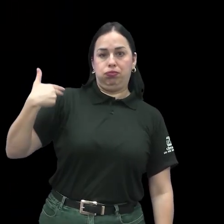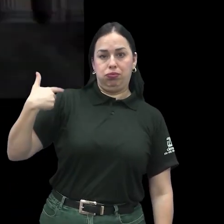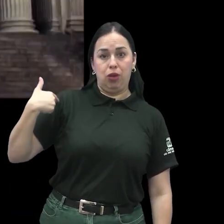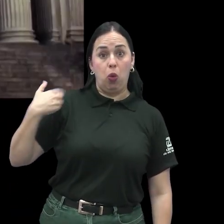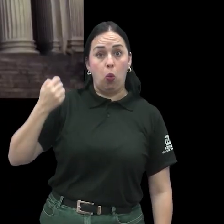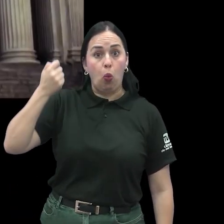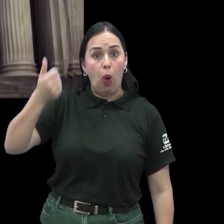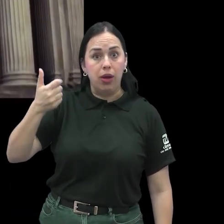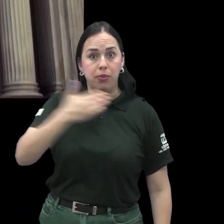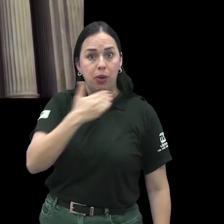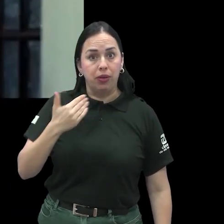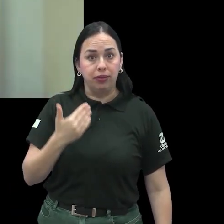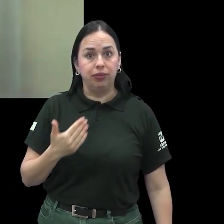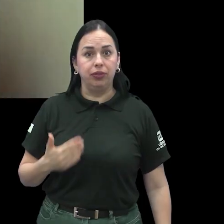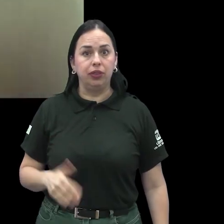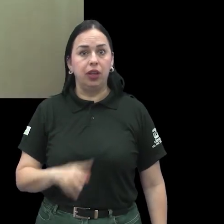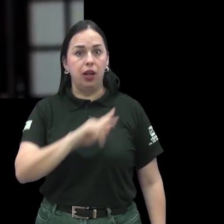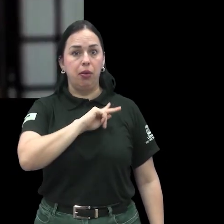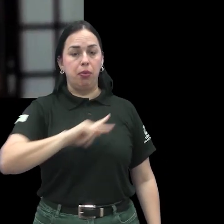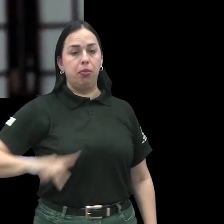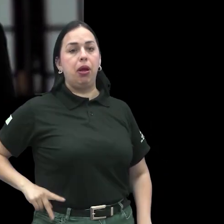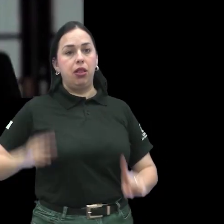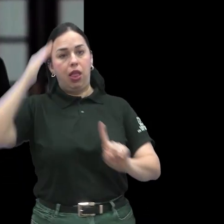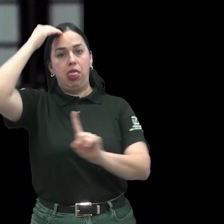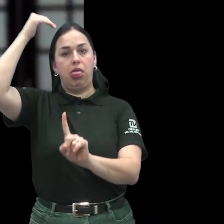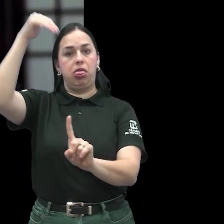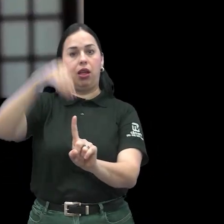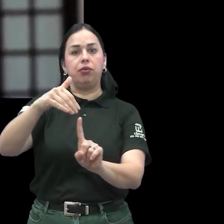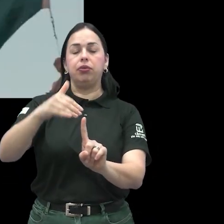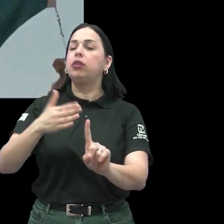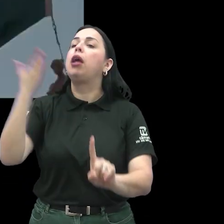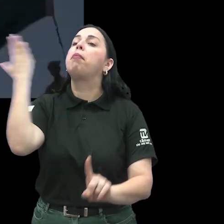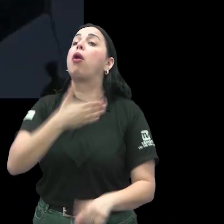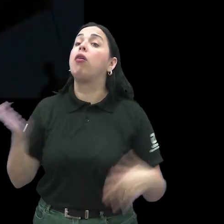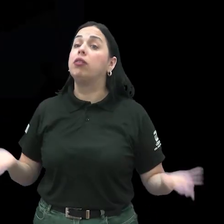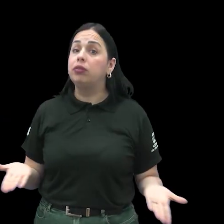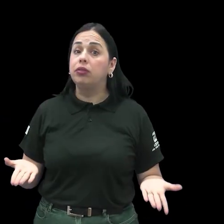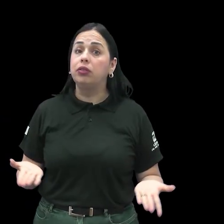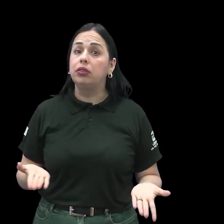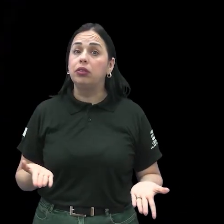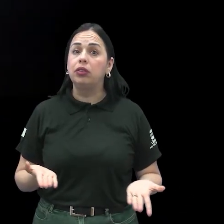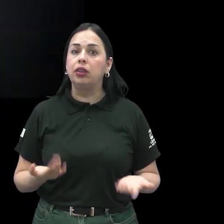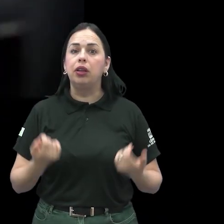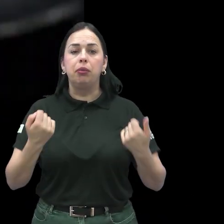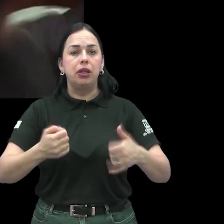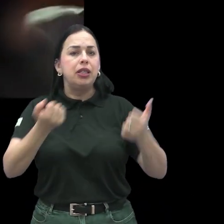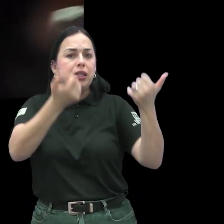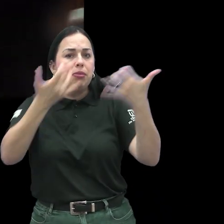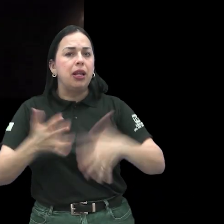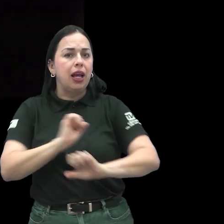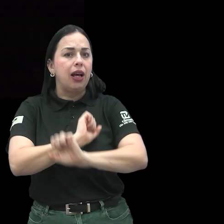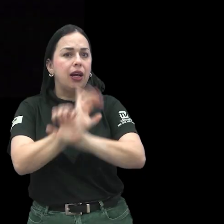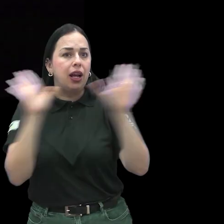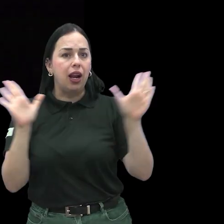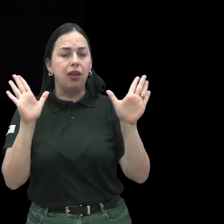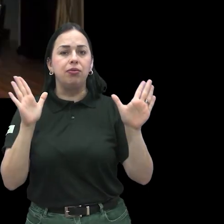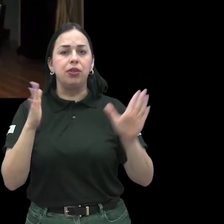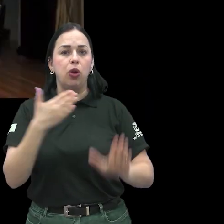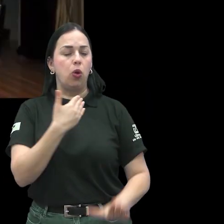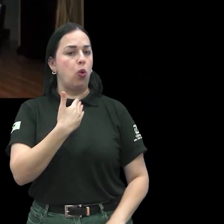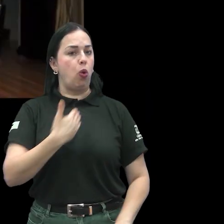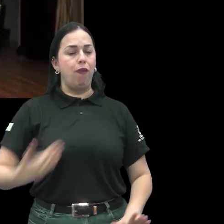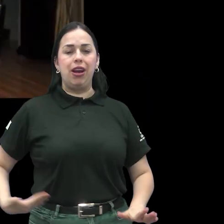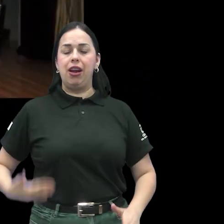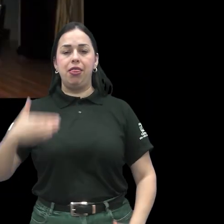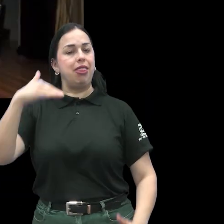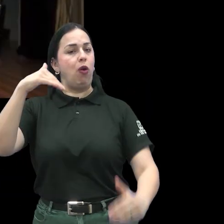governo. O presidente é culpado. Diante de nossas provas. É necessário deixar bem claro que o governo não tem